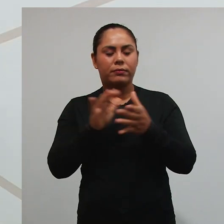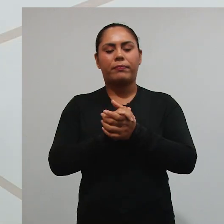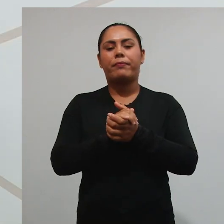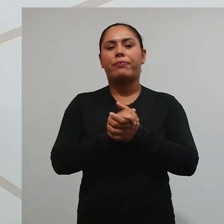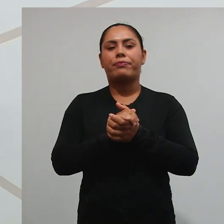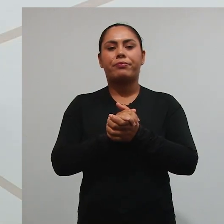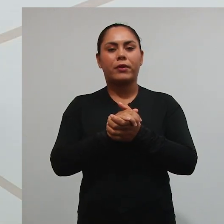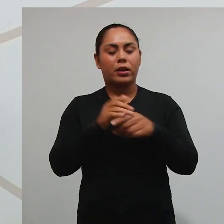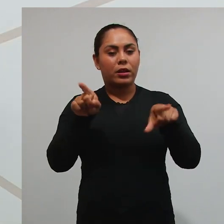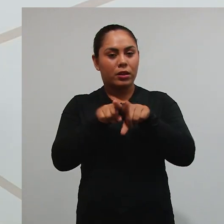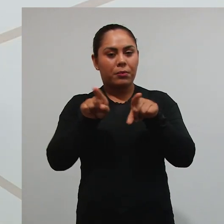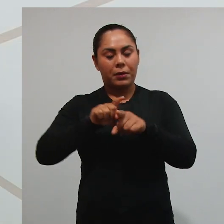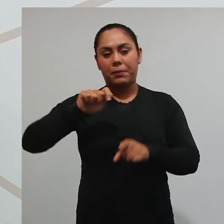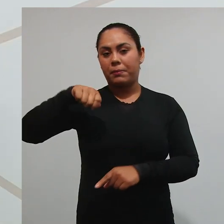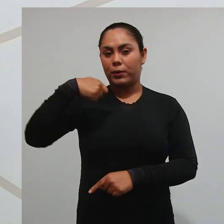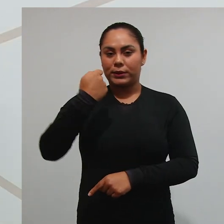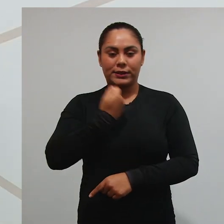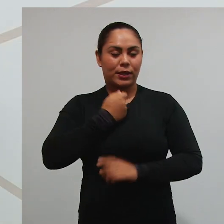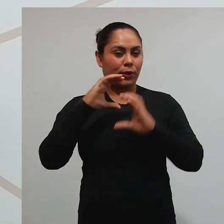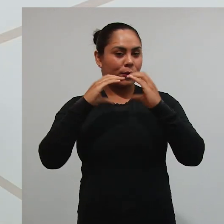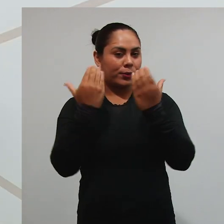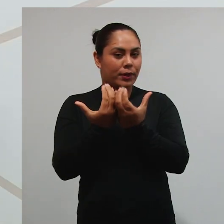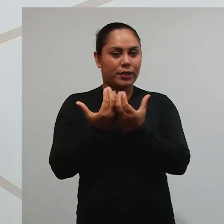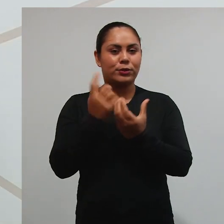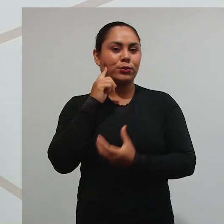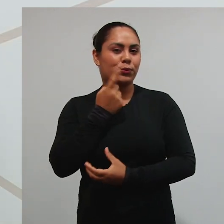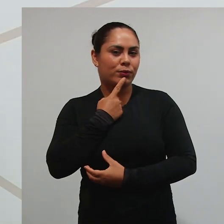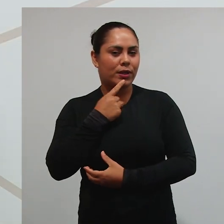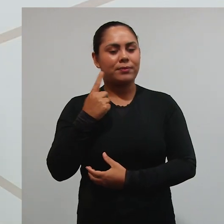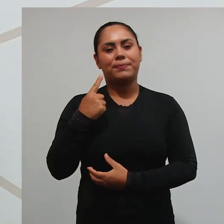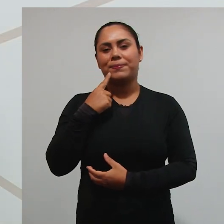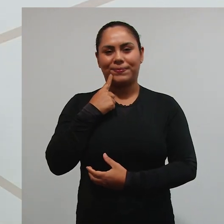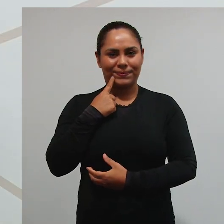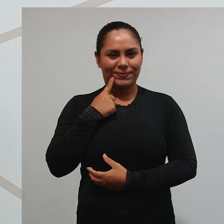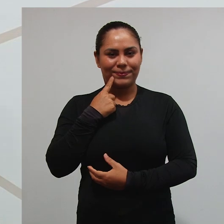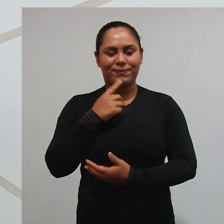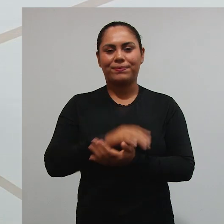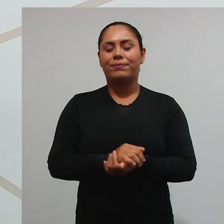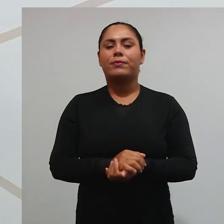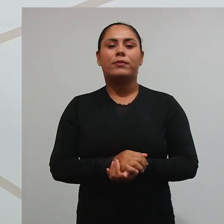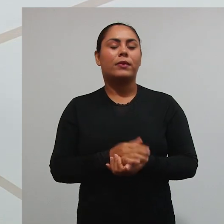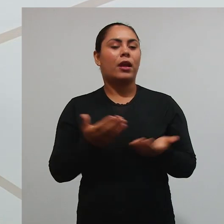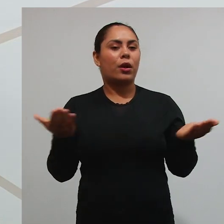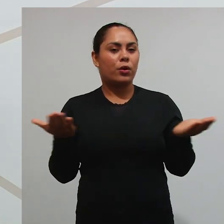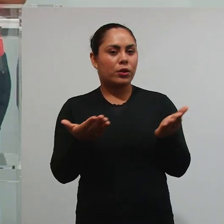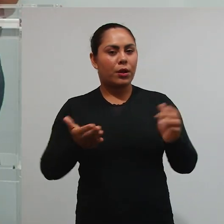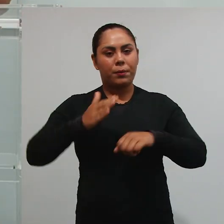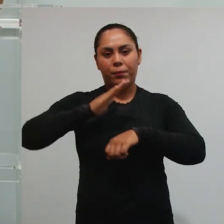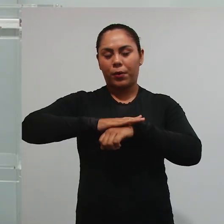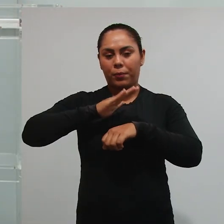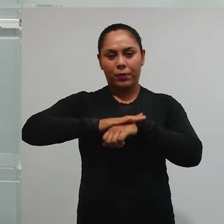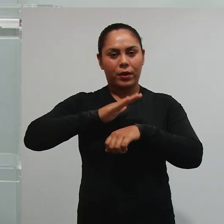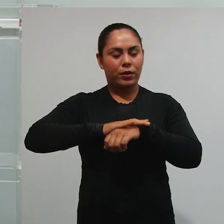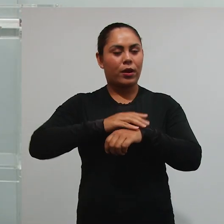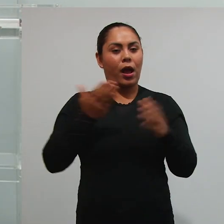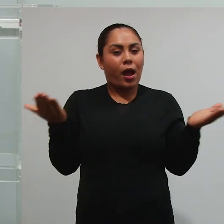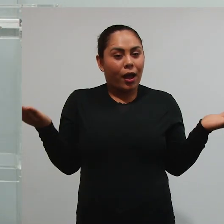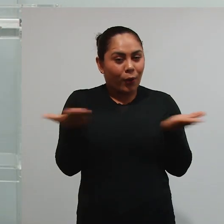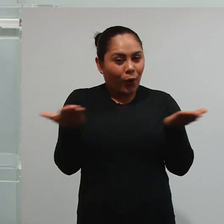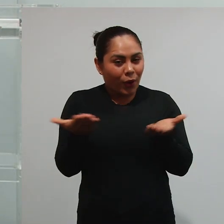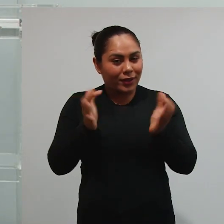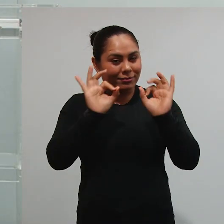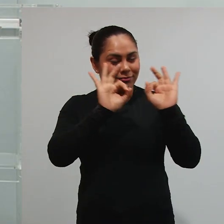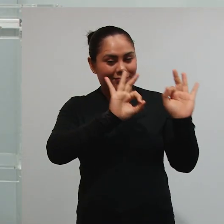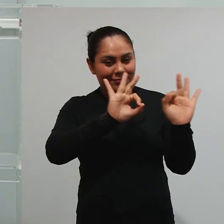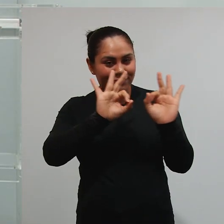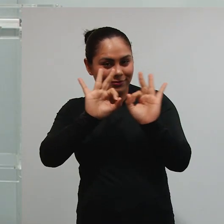conexões. E o meu sinal para a comunidade Libras é Anabela. Portanto, nesse episódio,